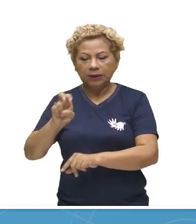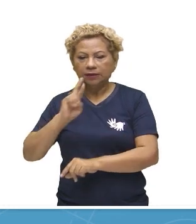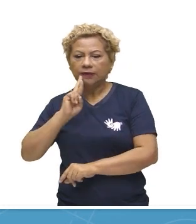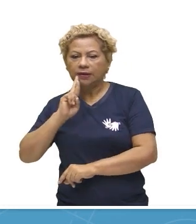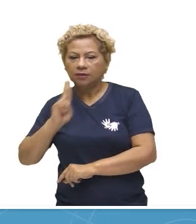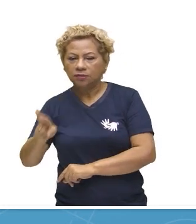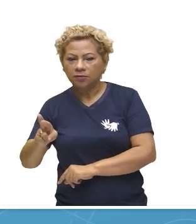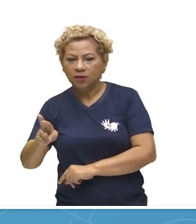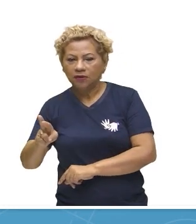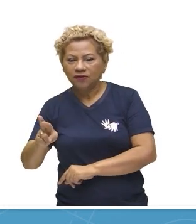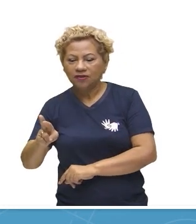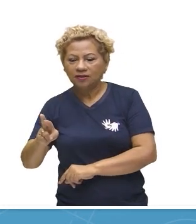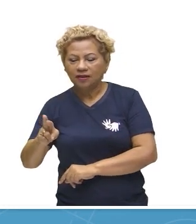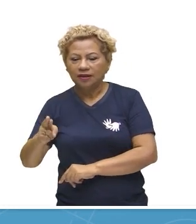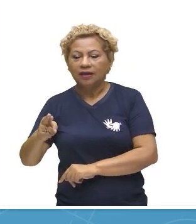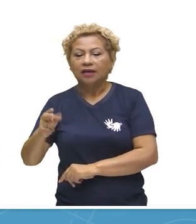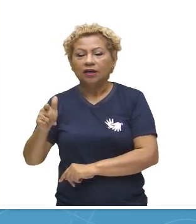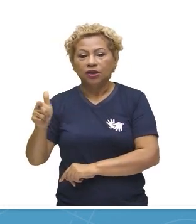é